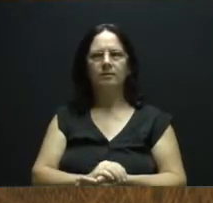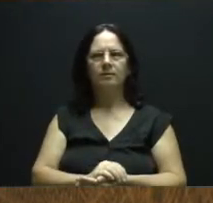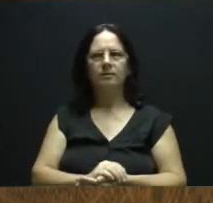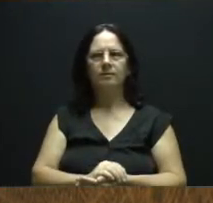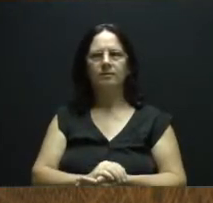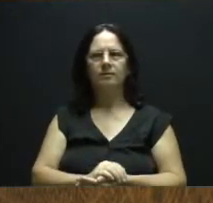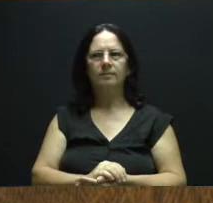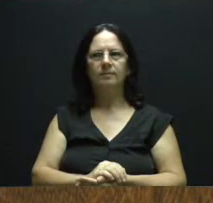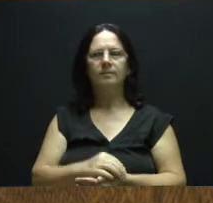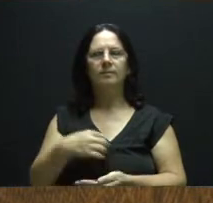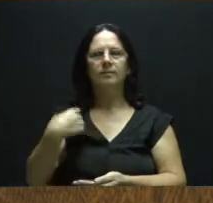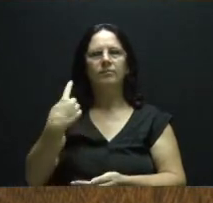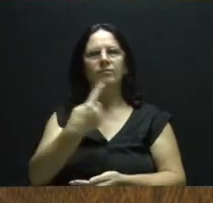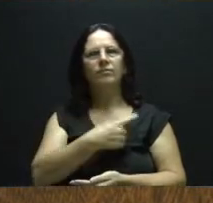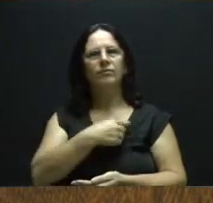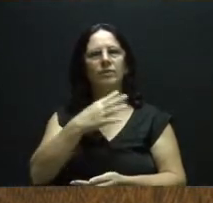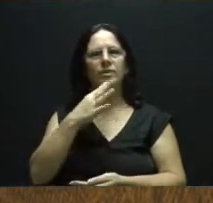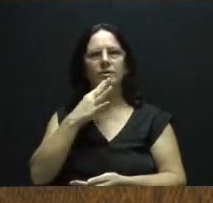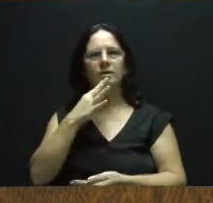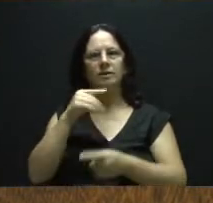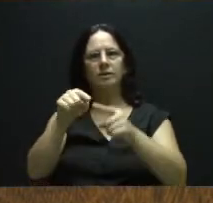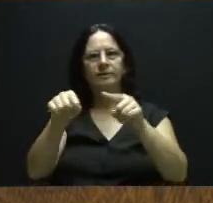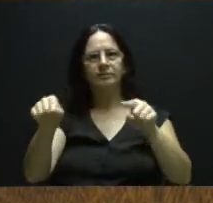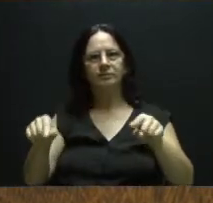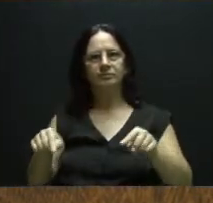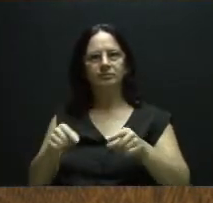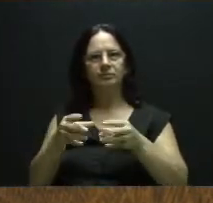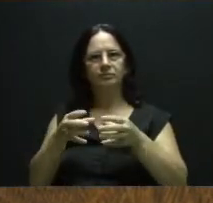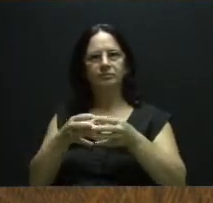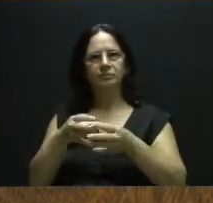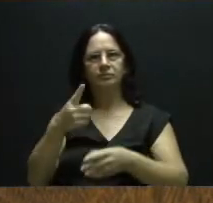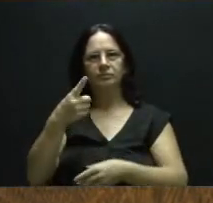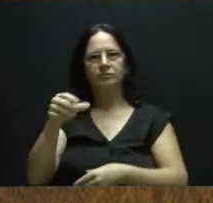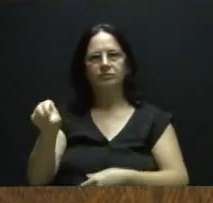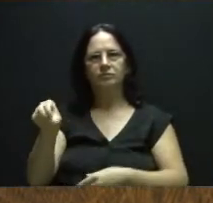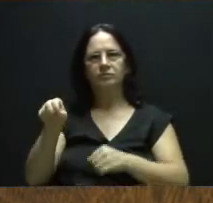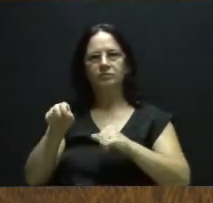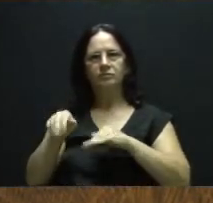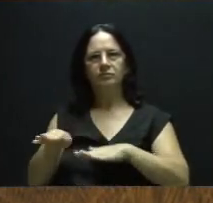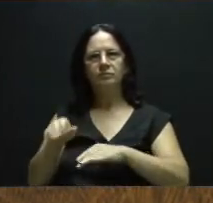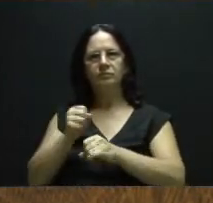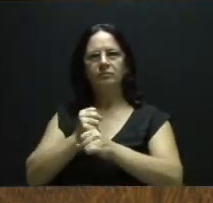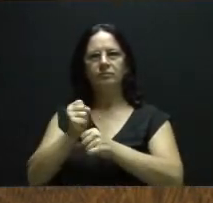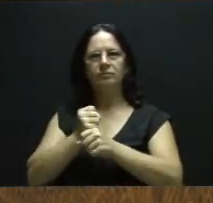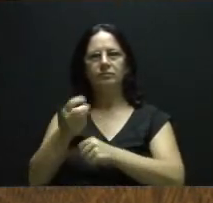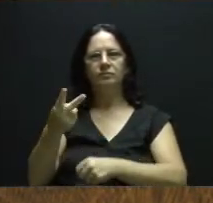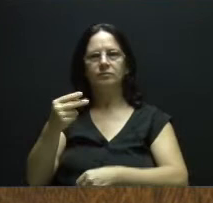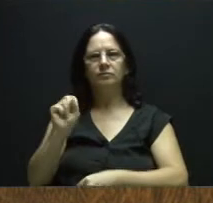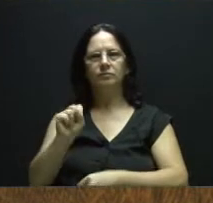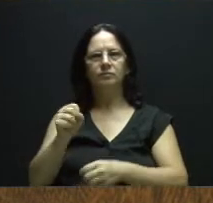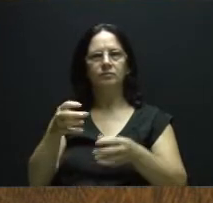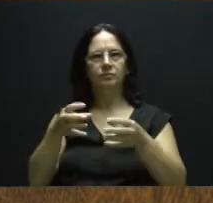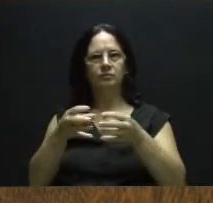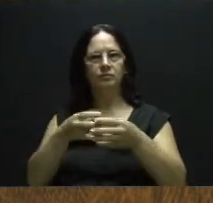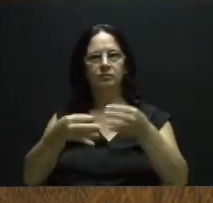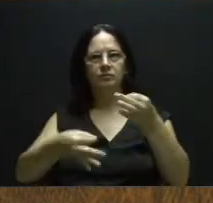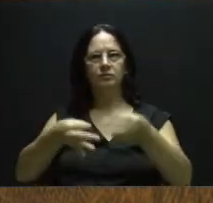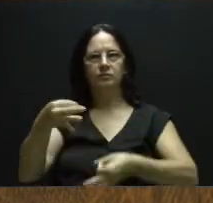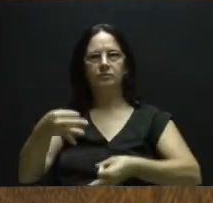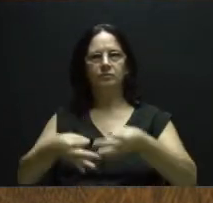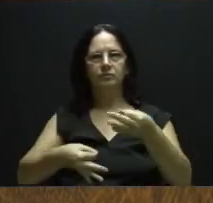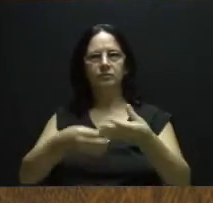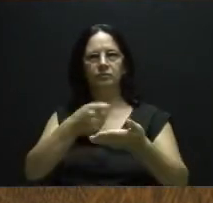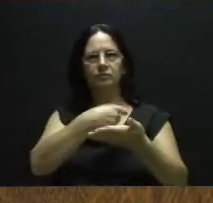é este o nosso parecer sala das comissões e 9 de setembro de 2018 comissão de justiça e redação